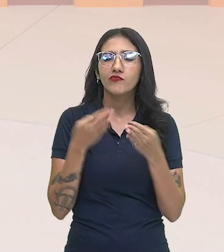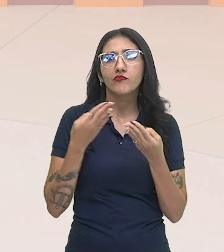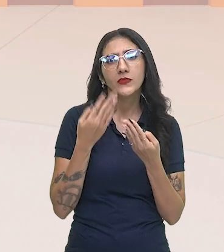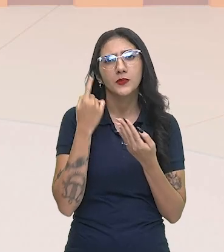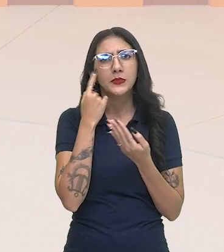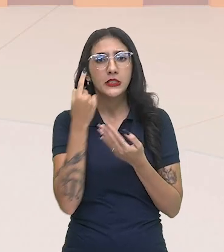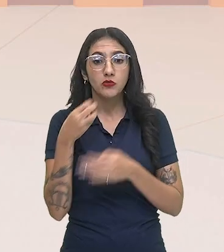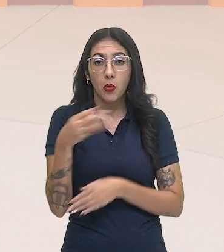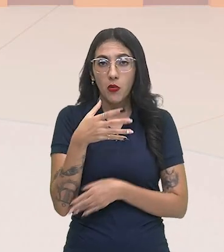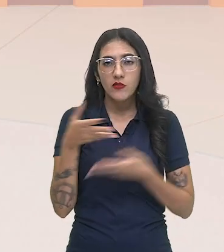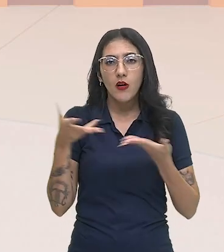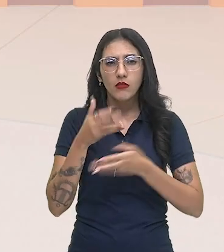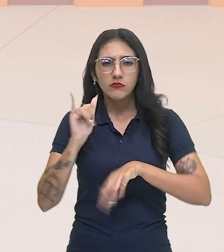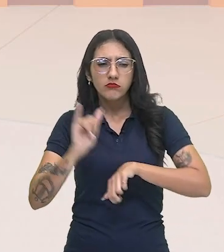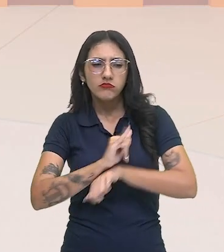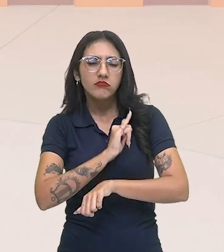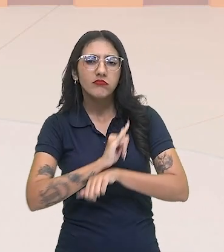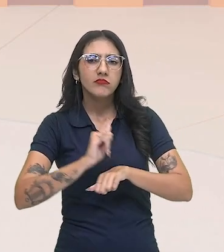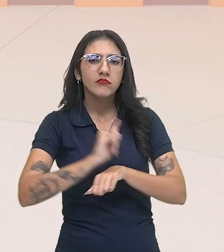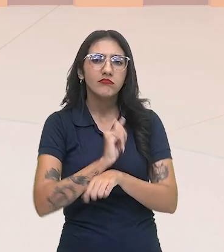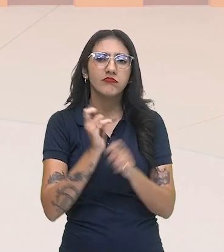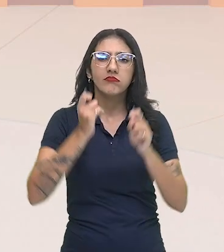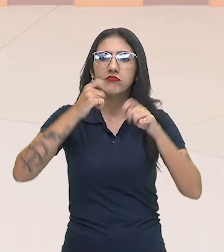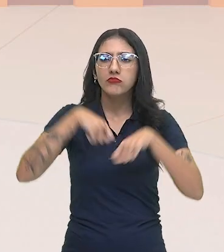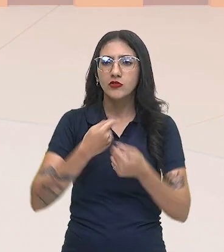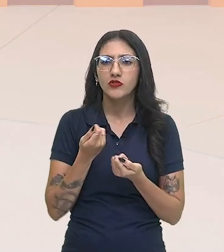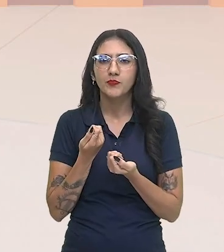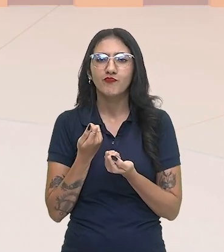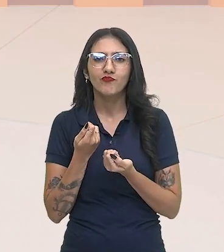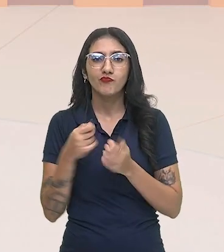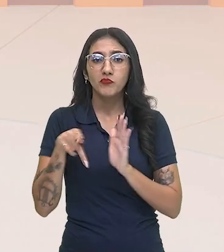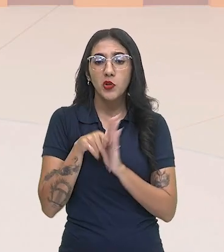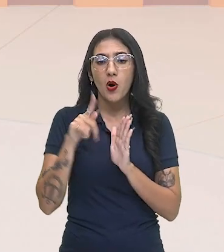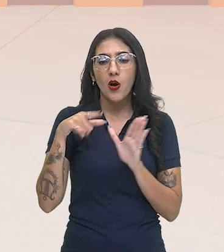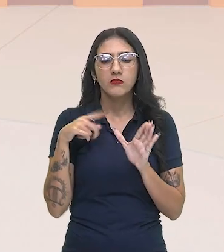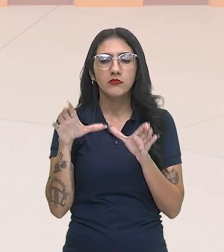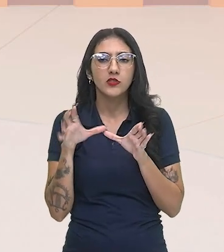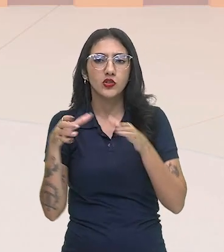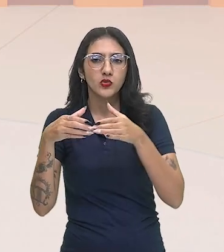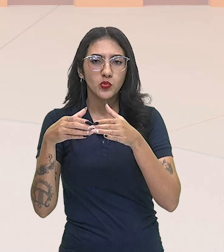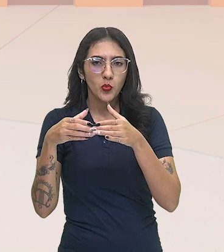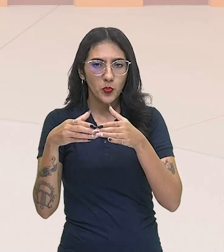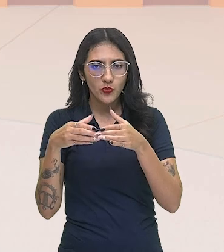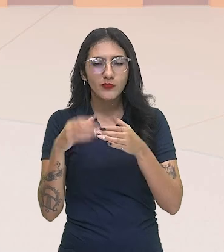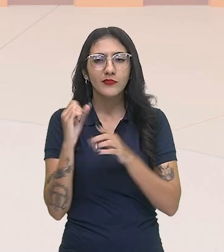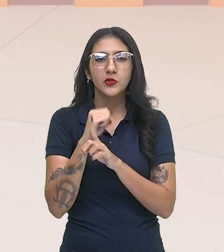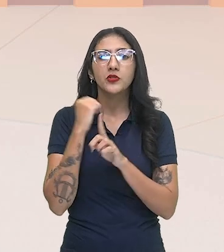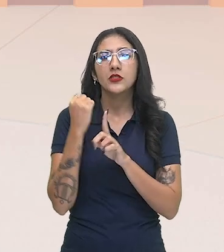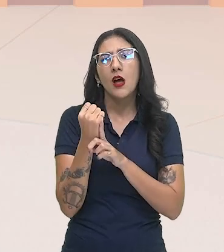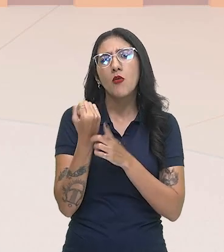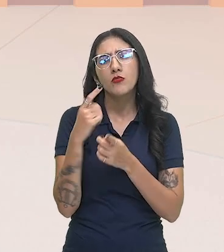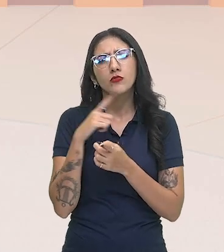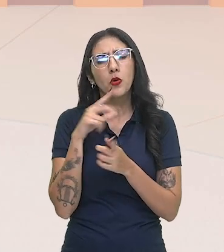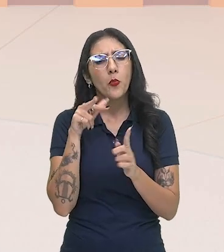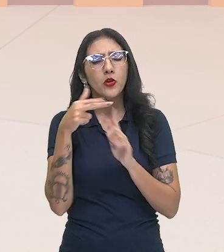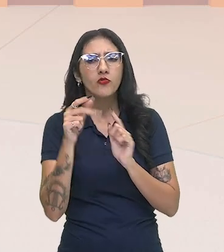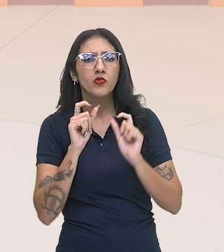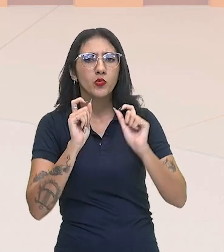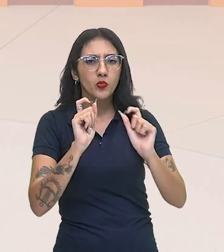as estratégias utilizadas por essas organizações e movimentos sociais visando